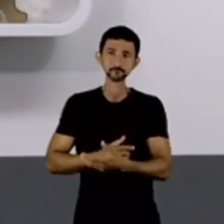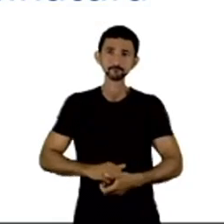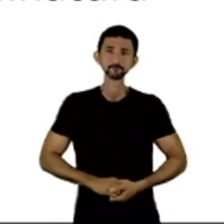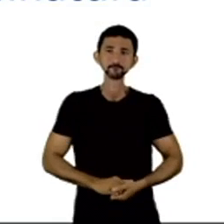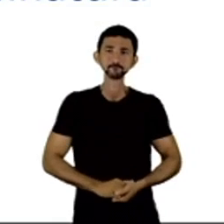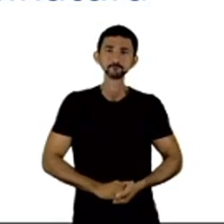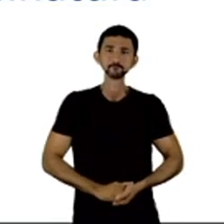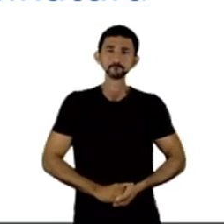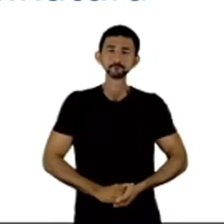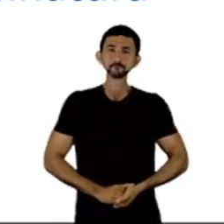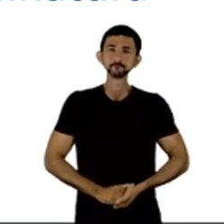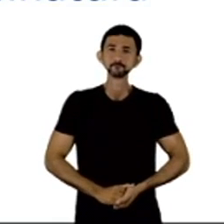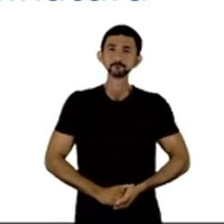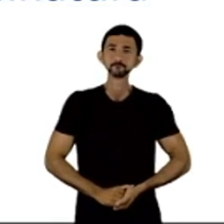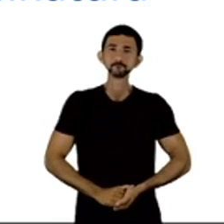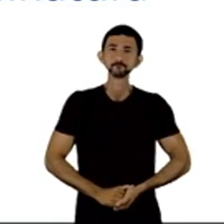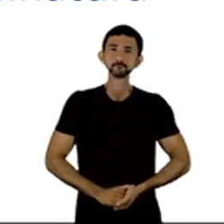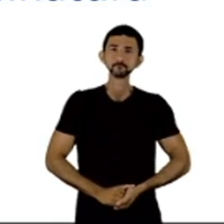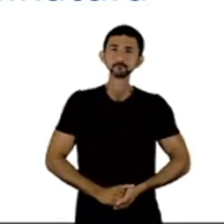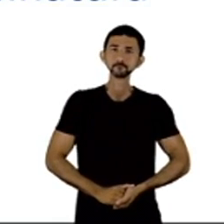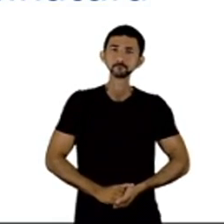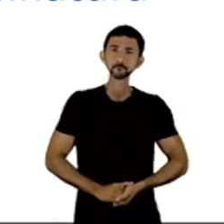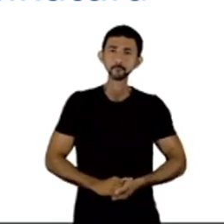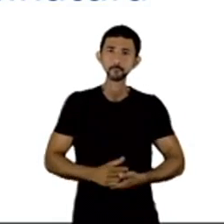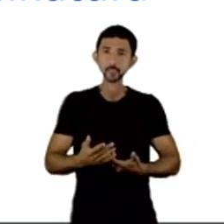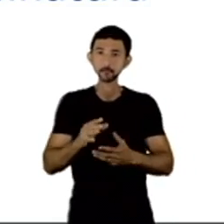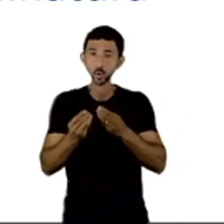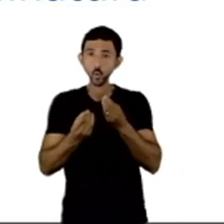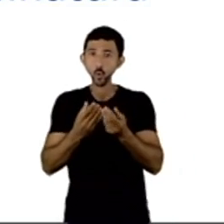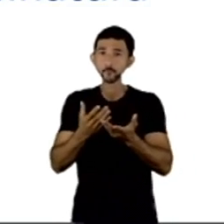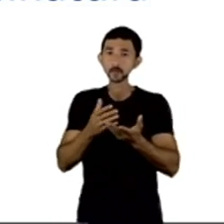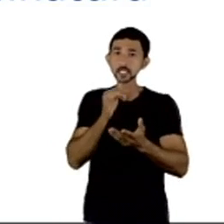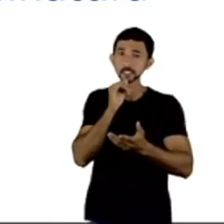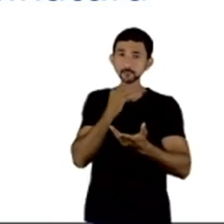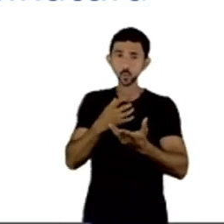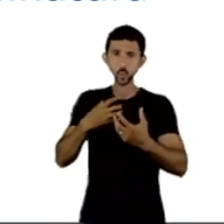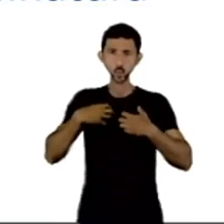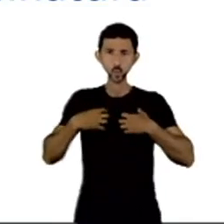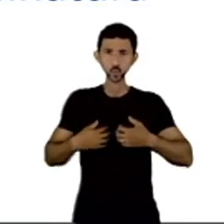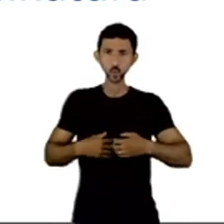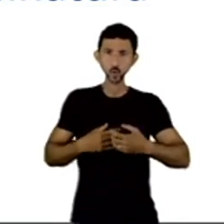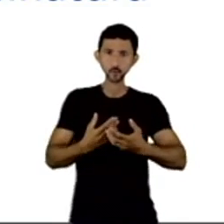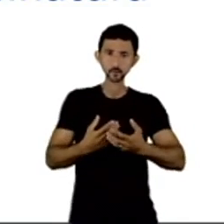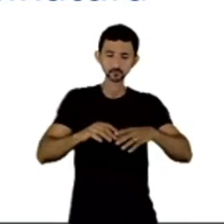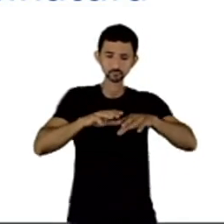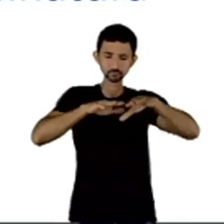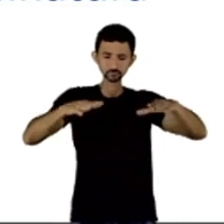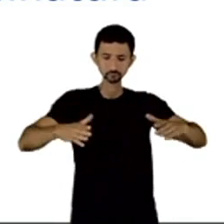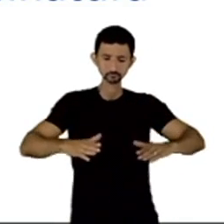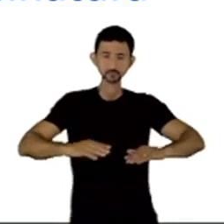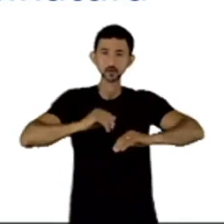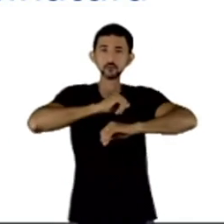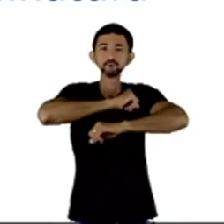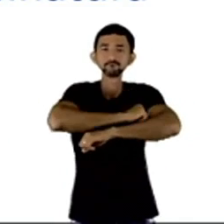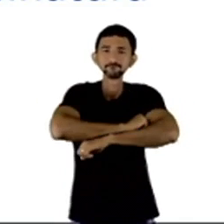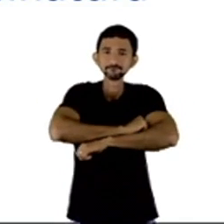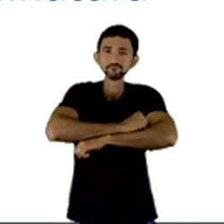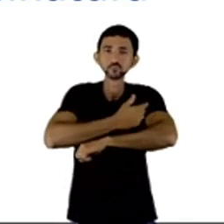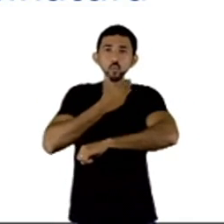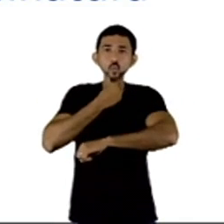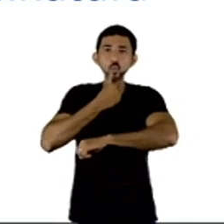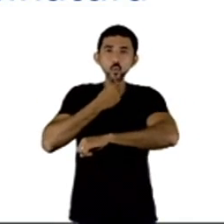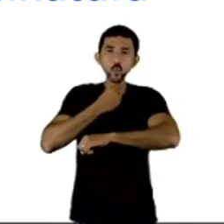na tela. Olha lá. Quando ele diz, com o corpo apoiado num gabinete de madeira,